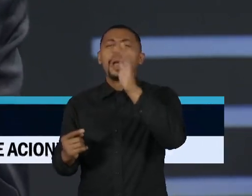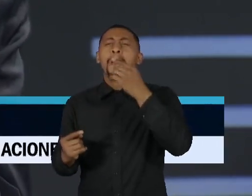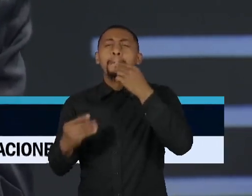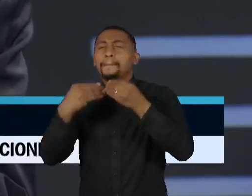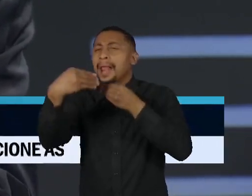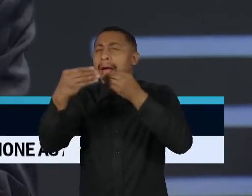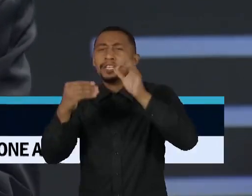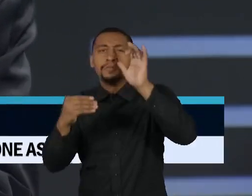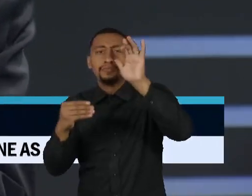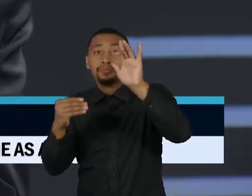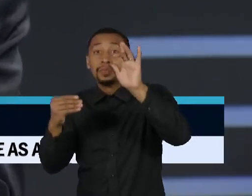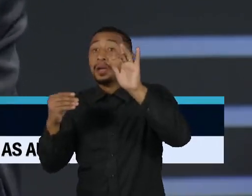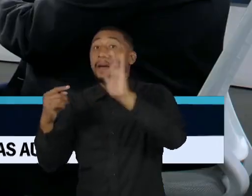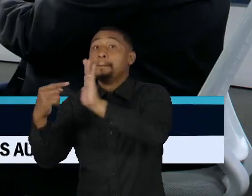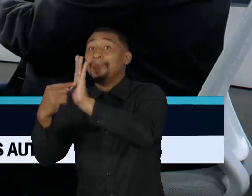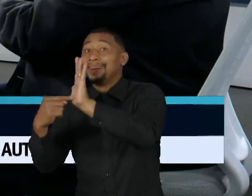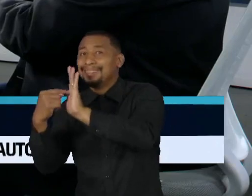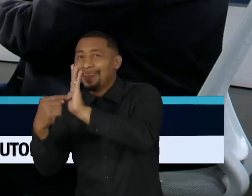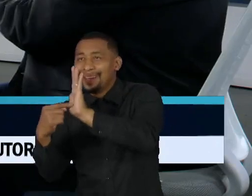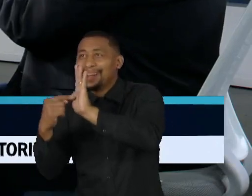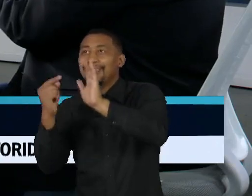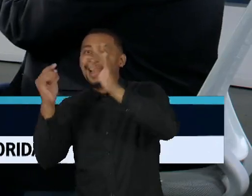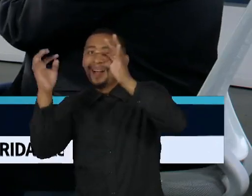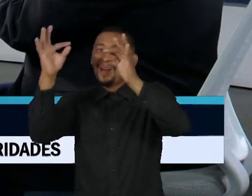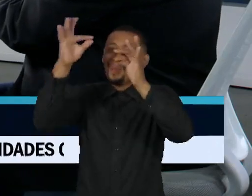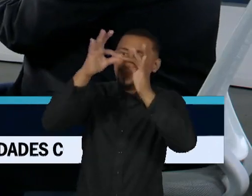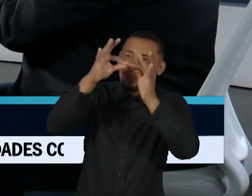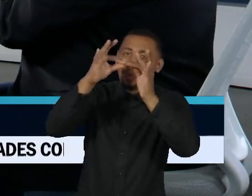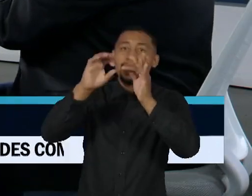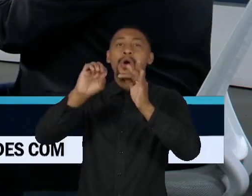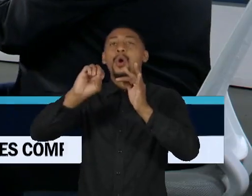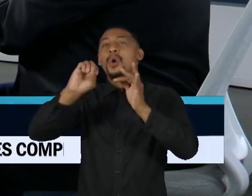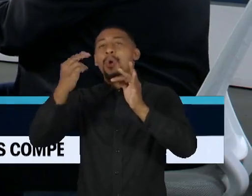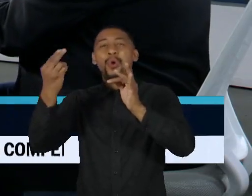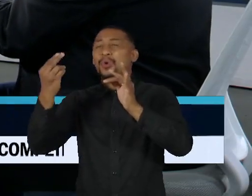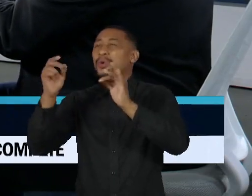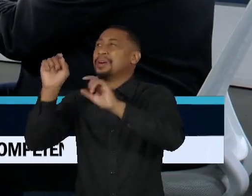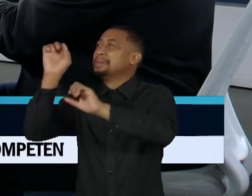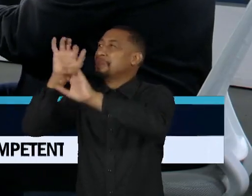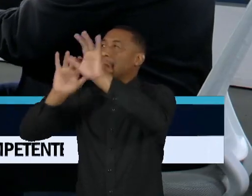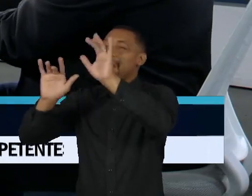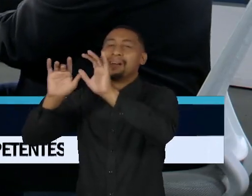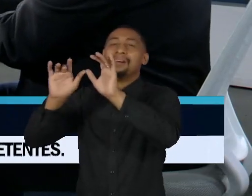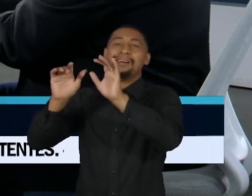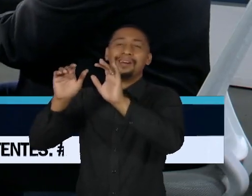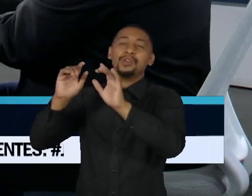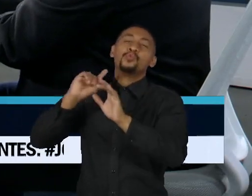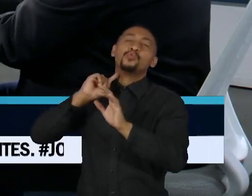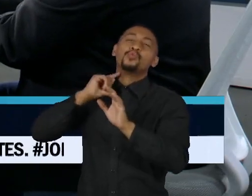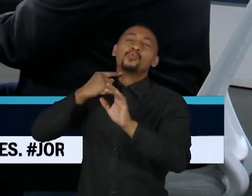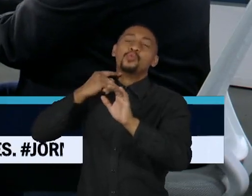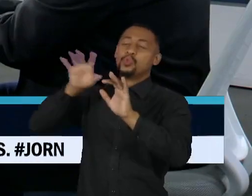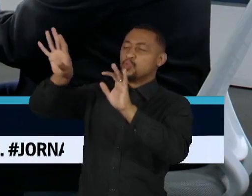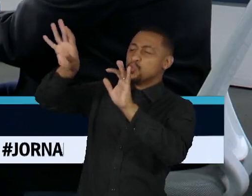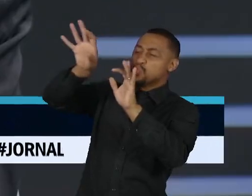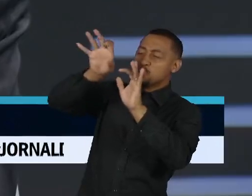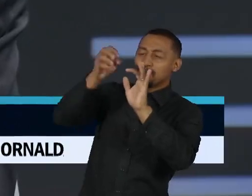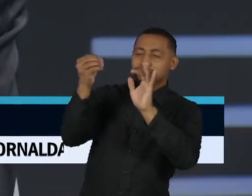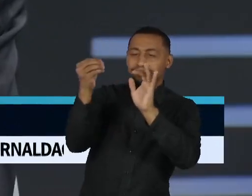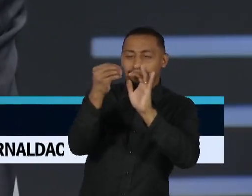partícula, para substâncias que são, digamos, presentes como gases ou outros compostos emitidos juntos na